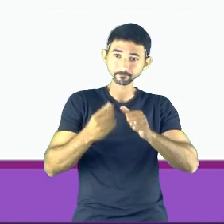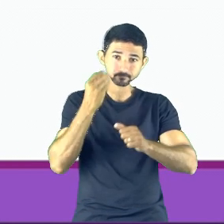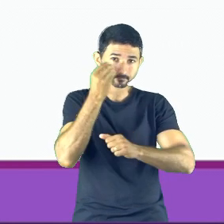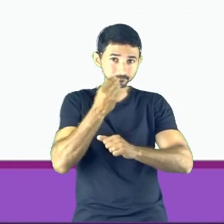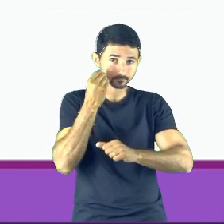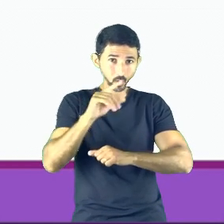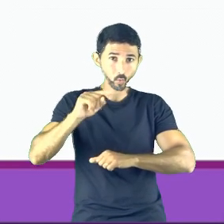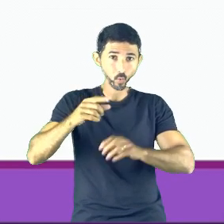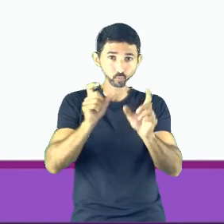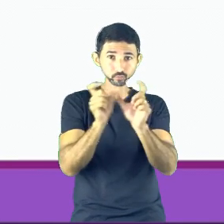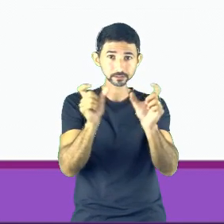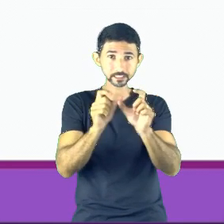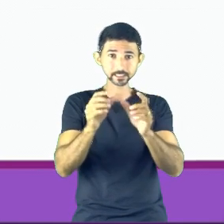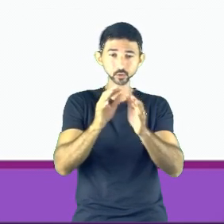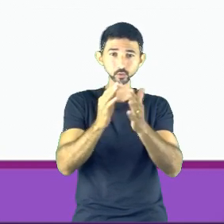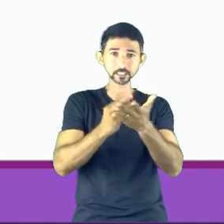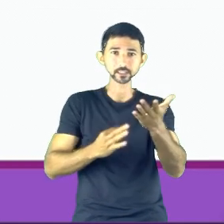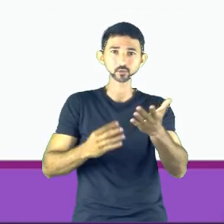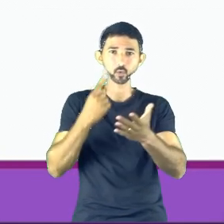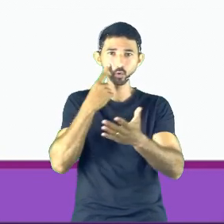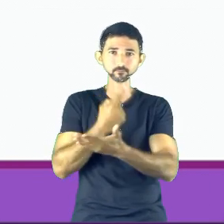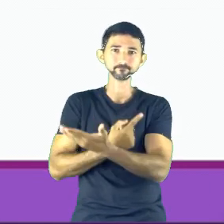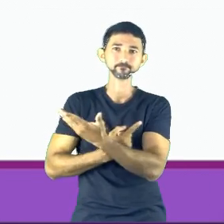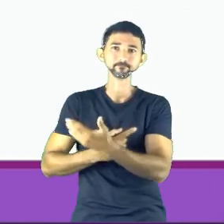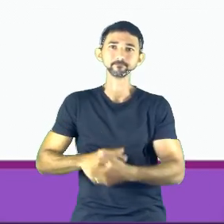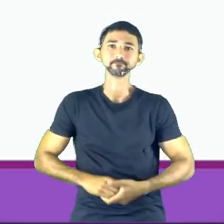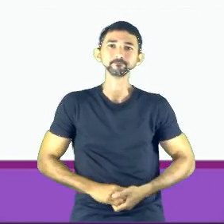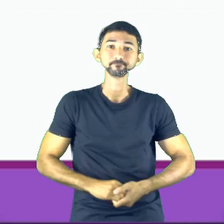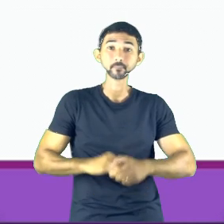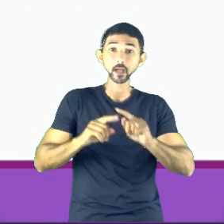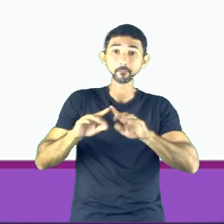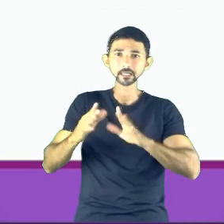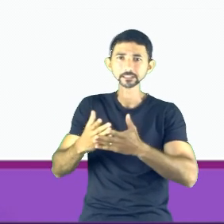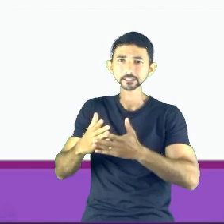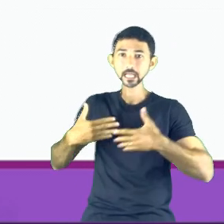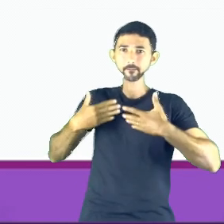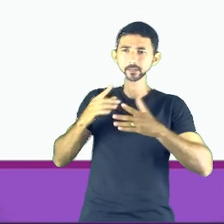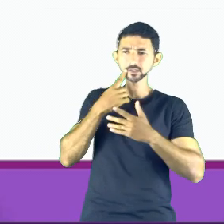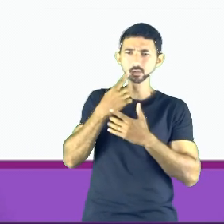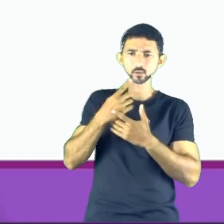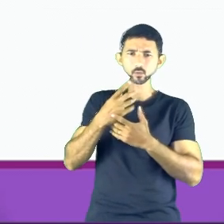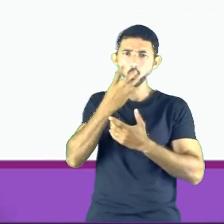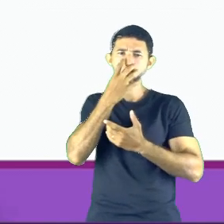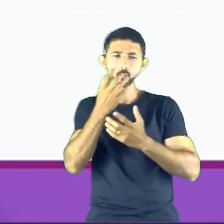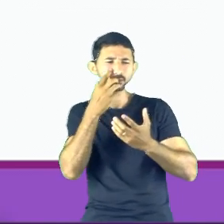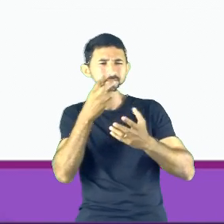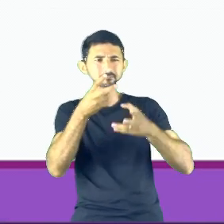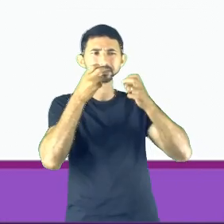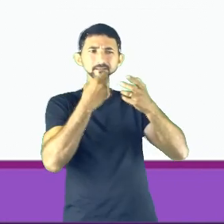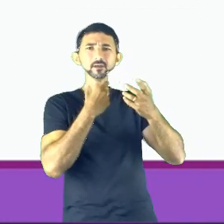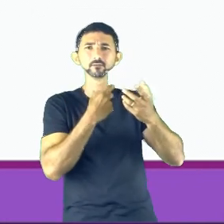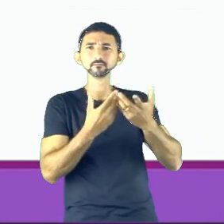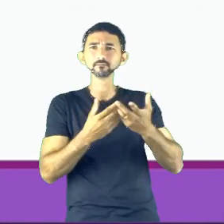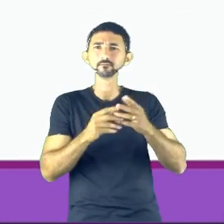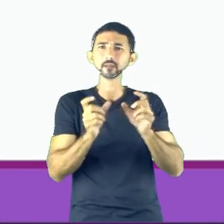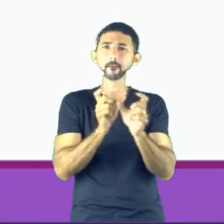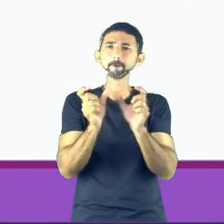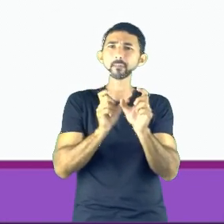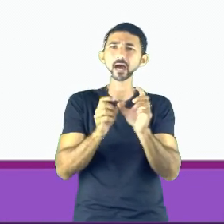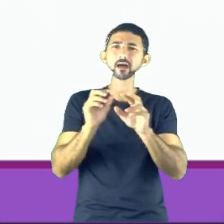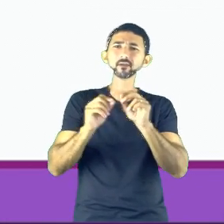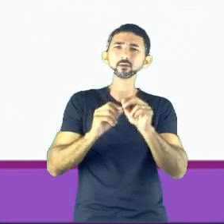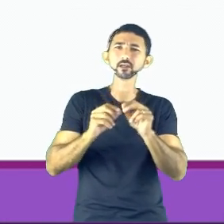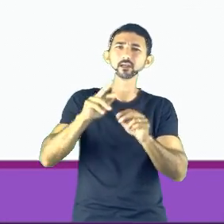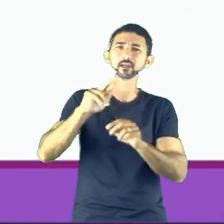Mas agora vamos analisar um outro trecho do texto, vamos ver. Mas, de repente, o lobo reparou numa coisa.